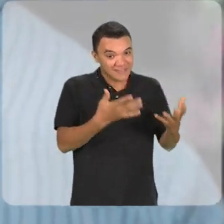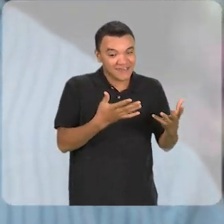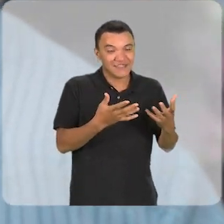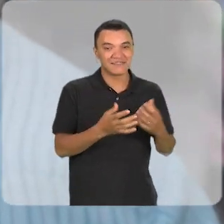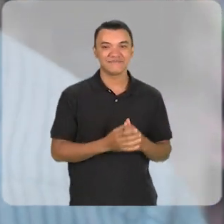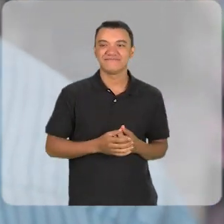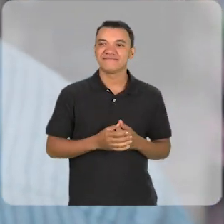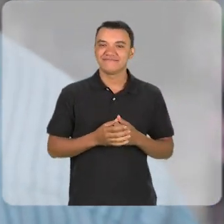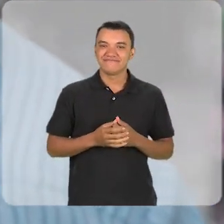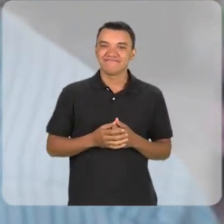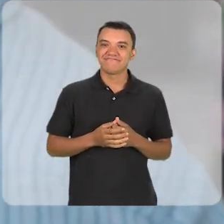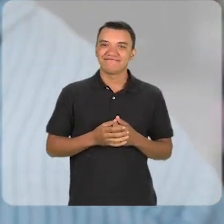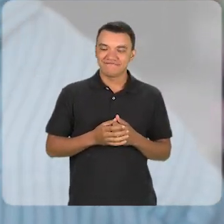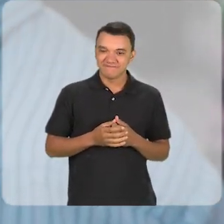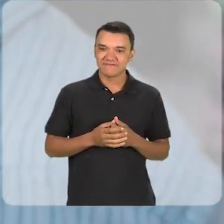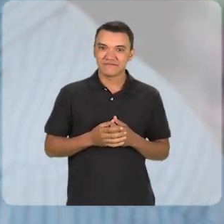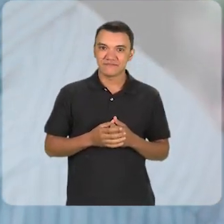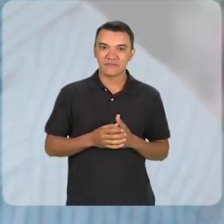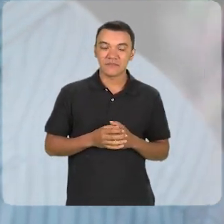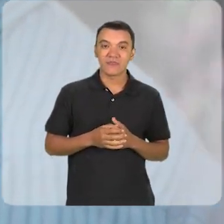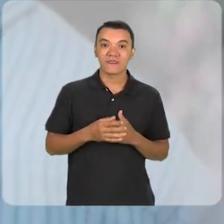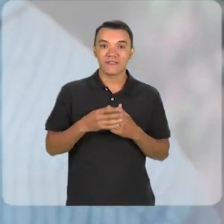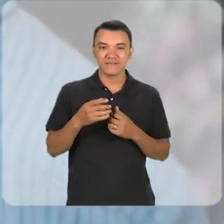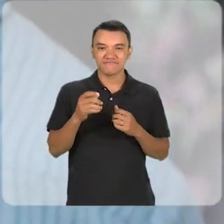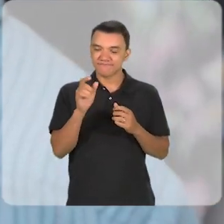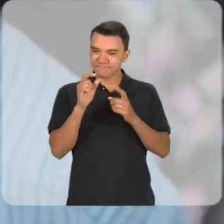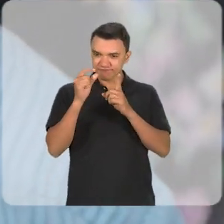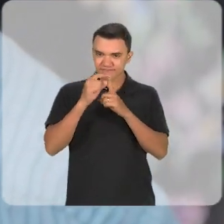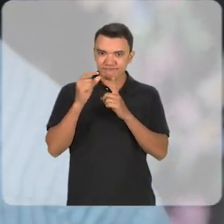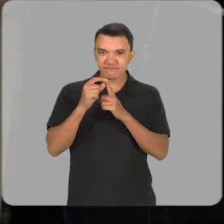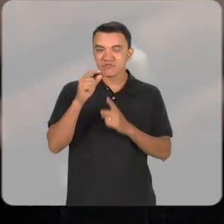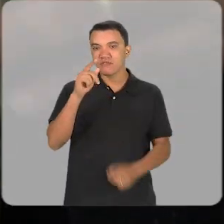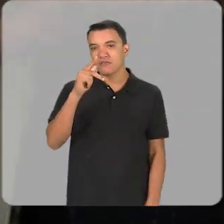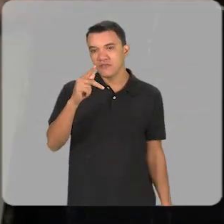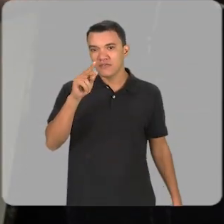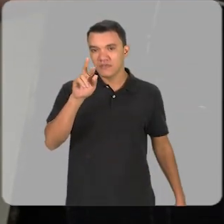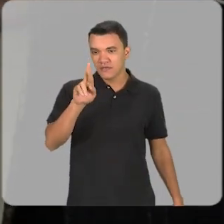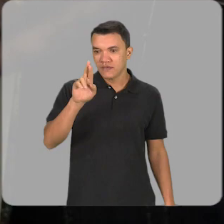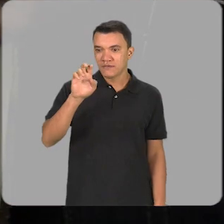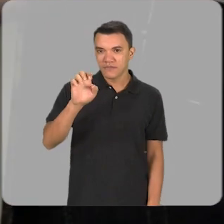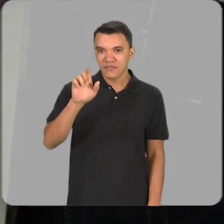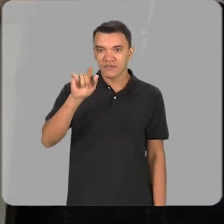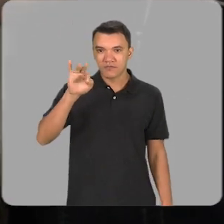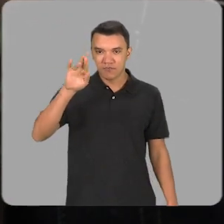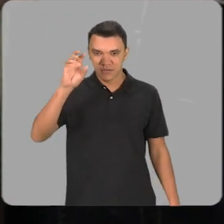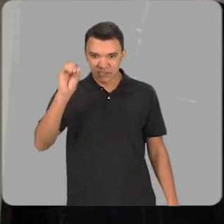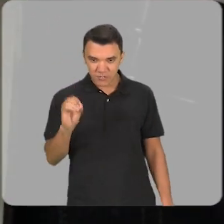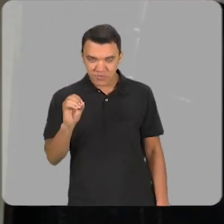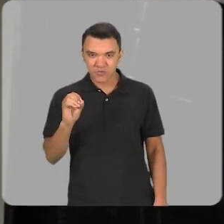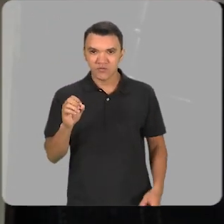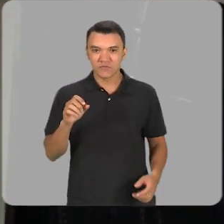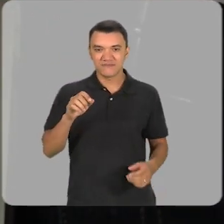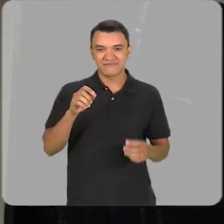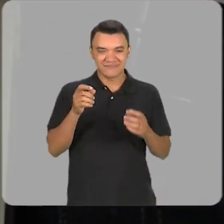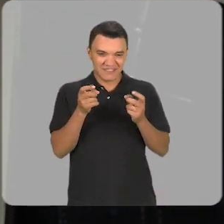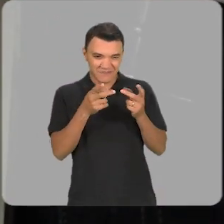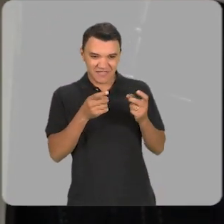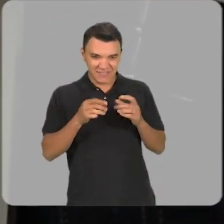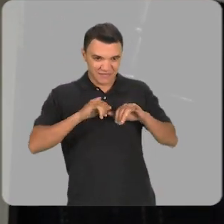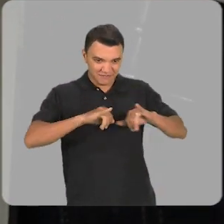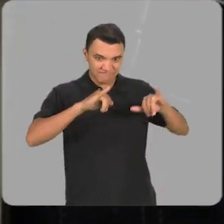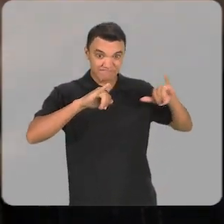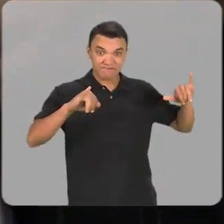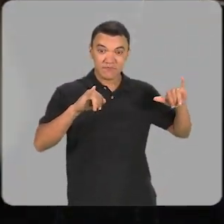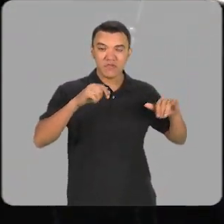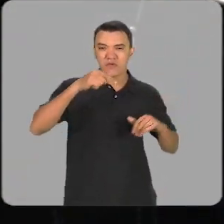orçamento. Convém salientar que o termo pregoeiro não existe somente no Brasil, nem na América Latina, nem na América. Você pode